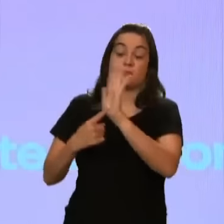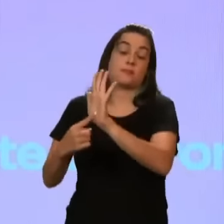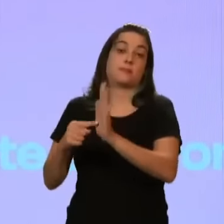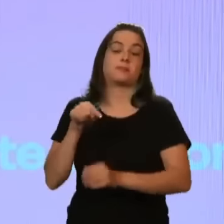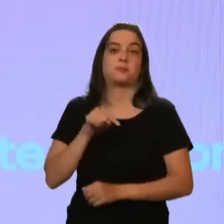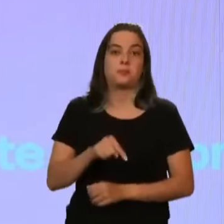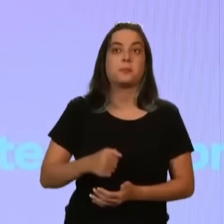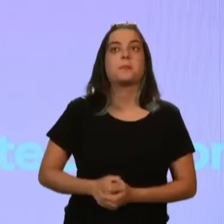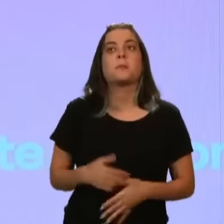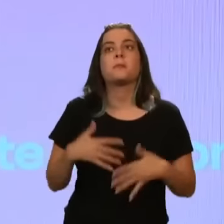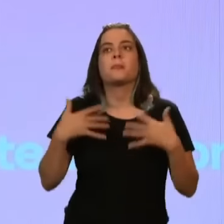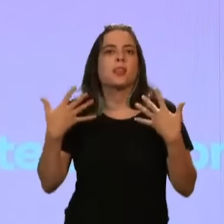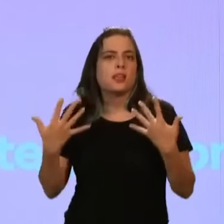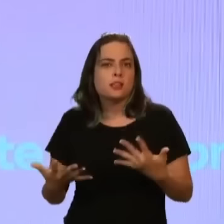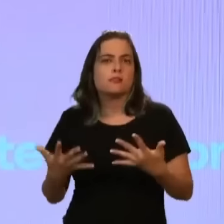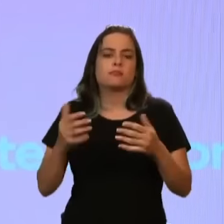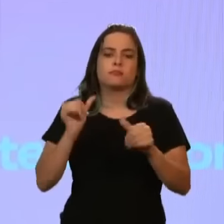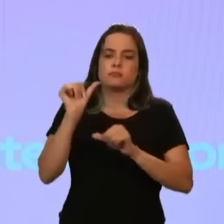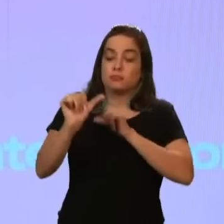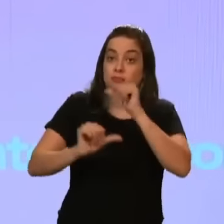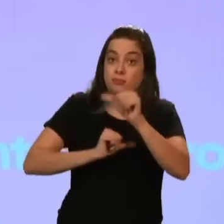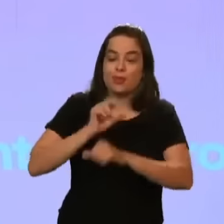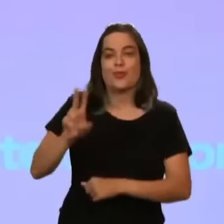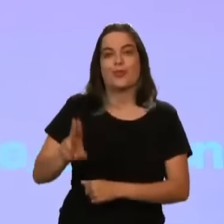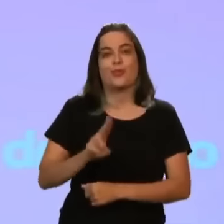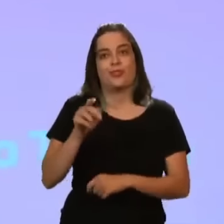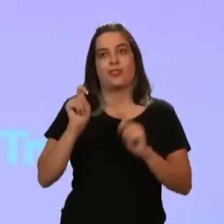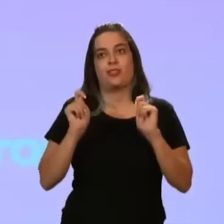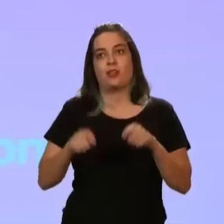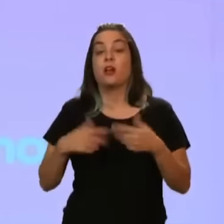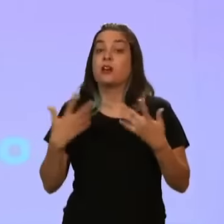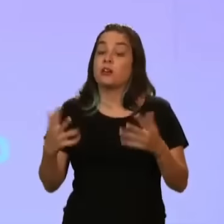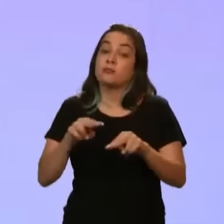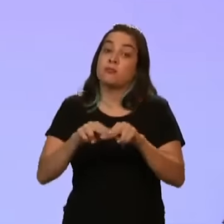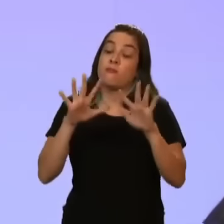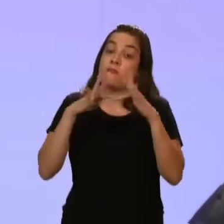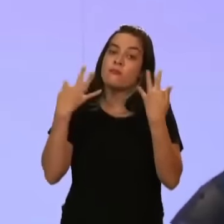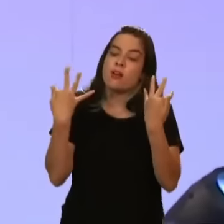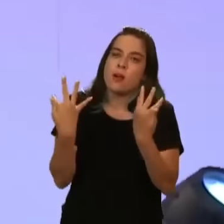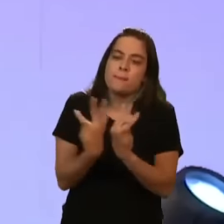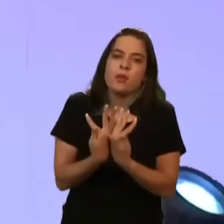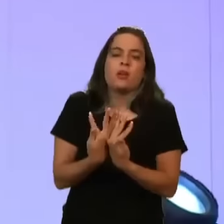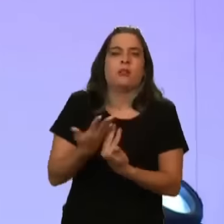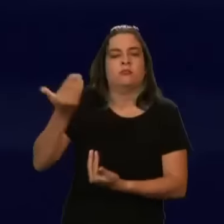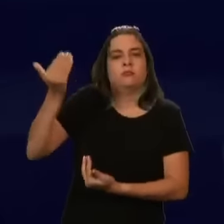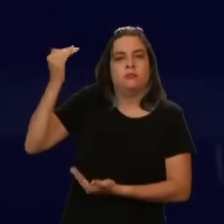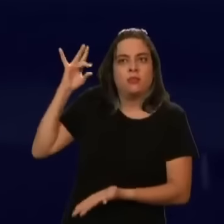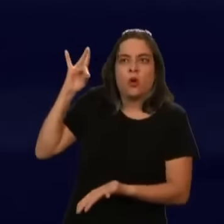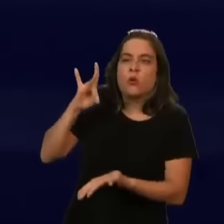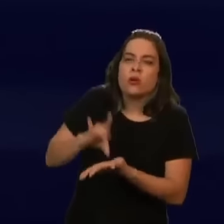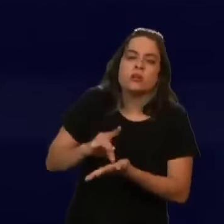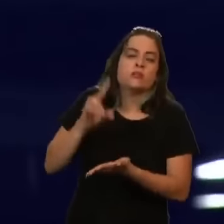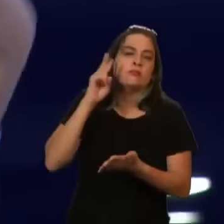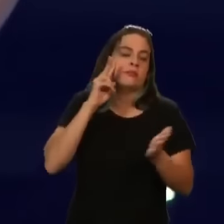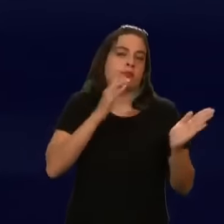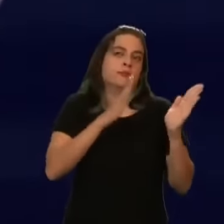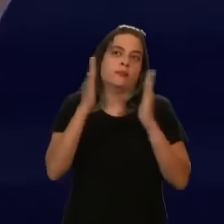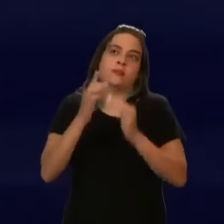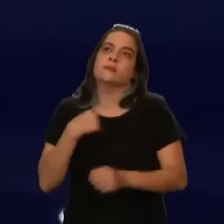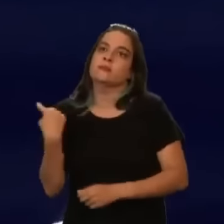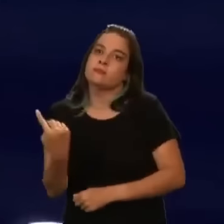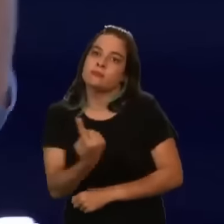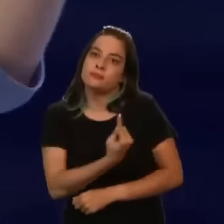E então lapidado e se torne útil. E assim, as nossas famílias de origem, na nossa história, ou amanhã